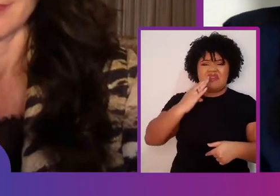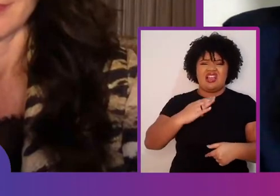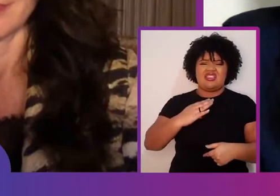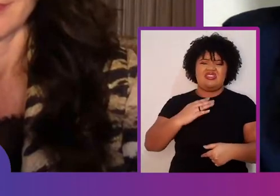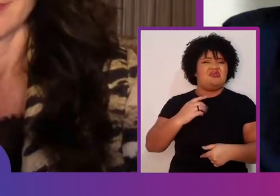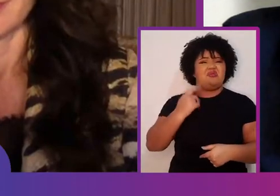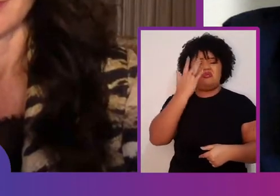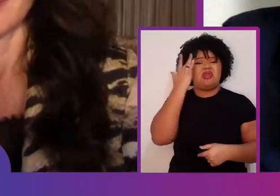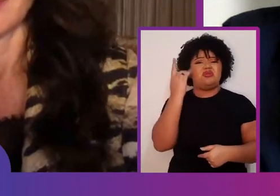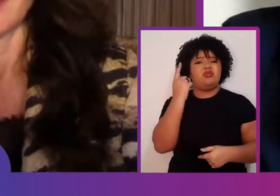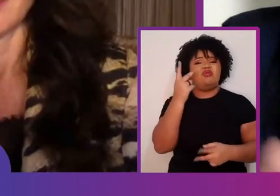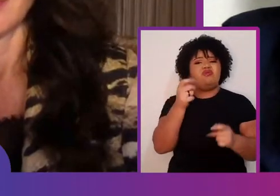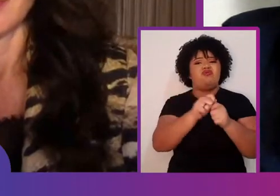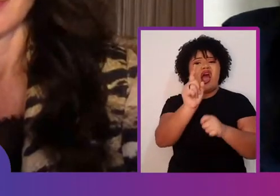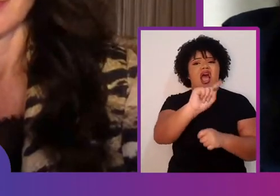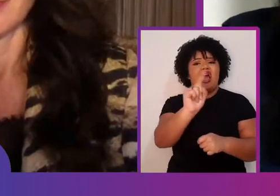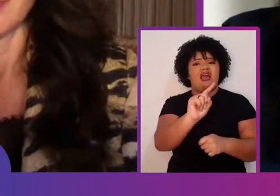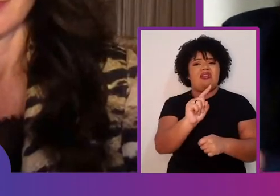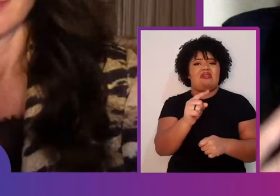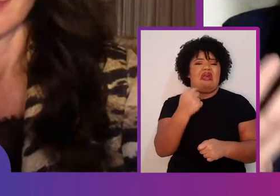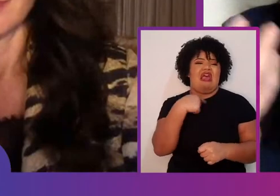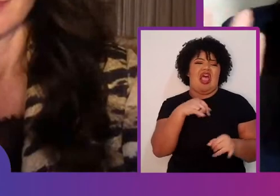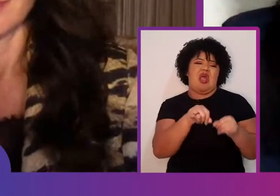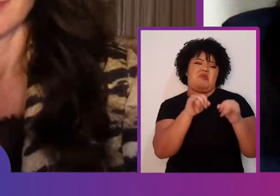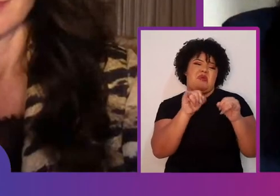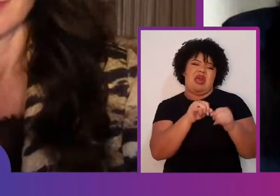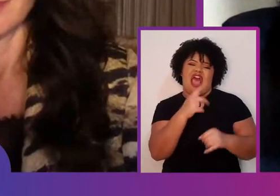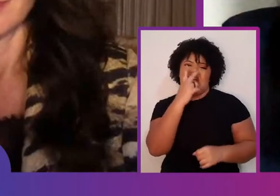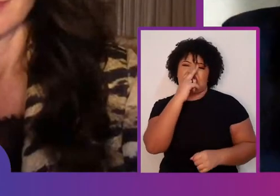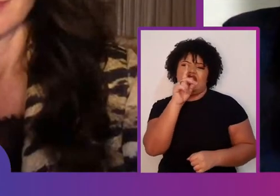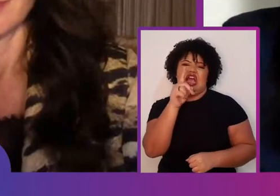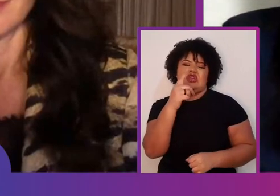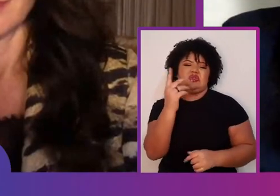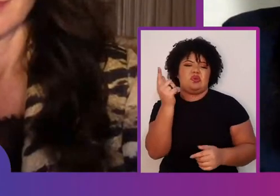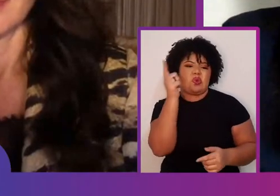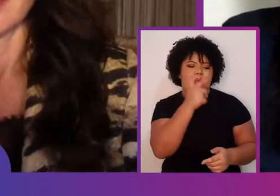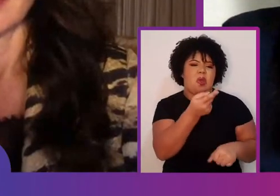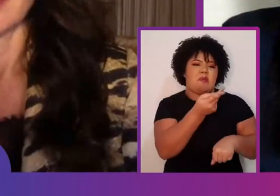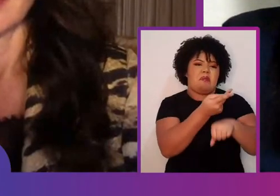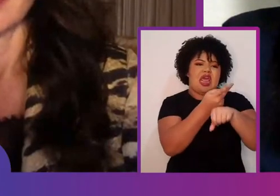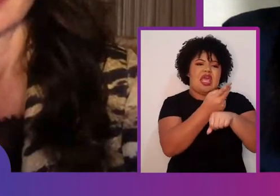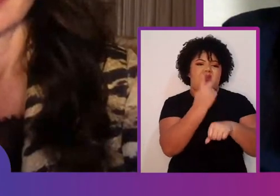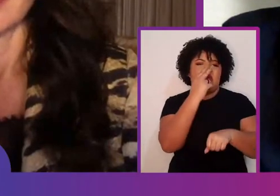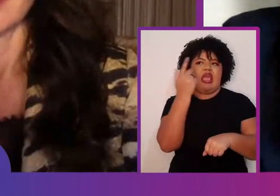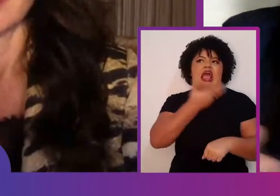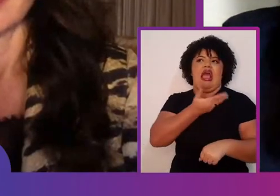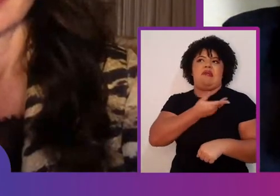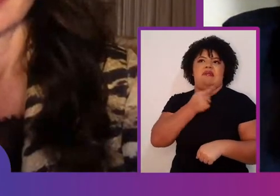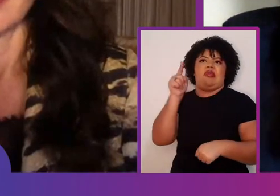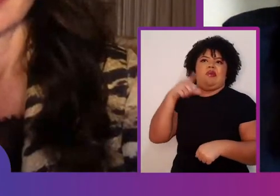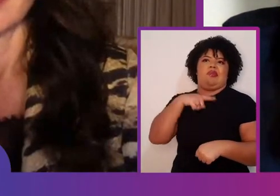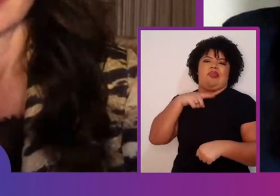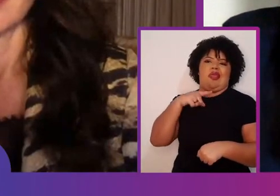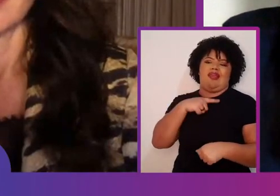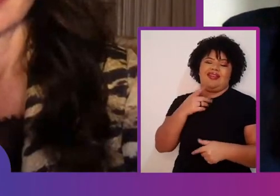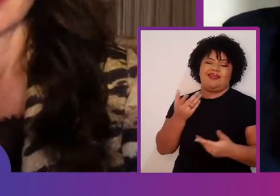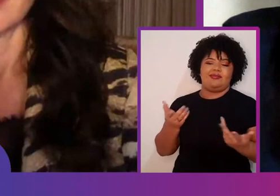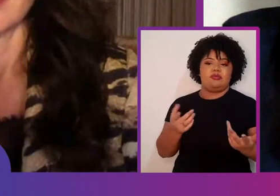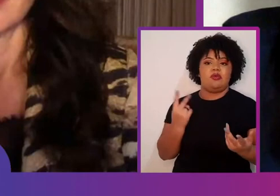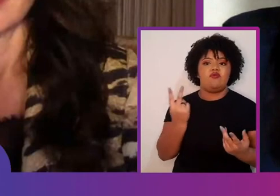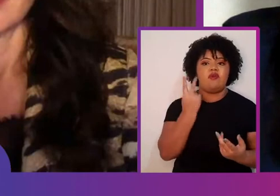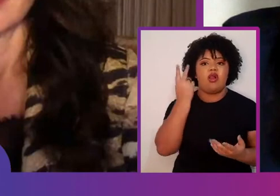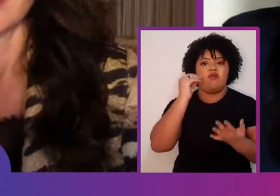As pessoas dizem: ah, ganhou porque é amigo de fulano. Ninguém nem valoriza os prêmios que as pessoas recebem. É tudo muito